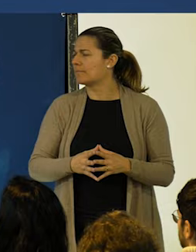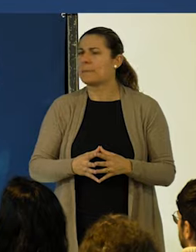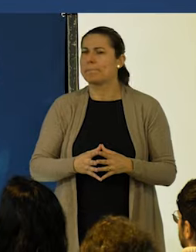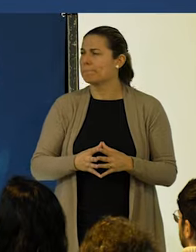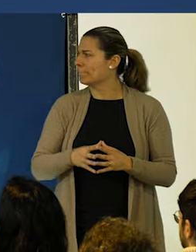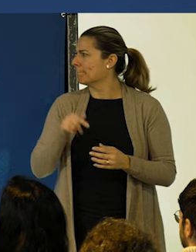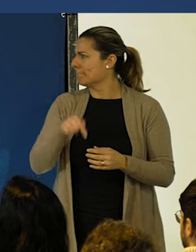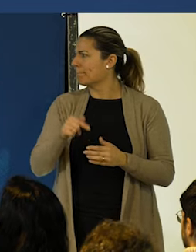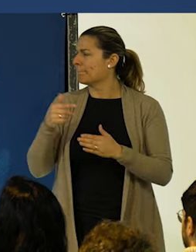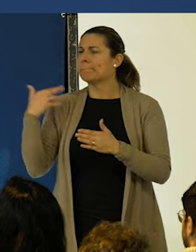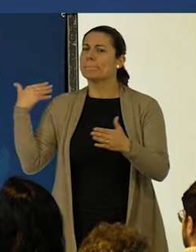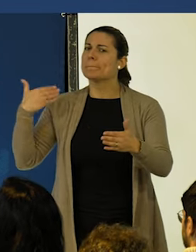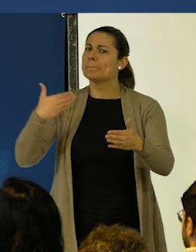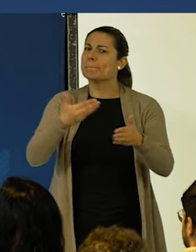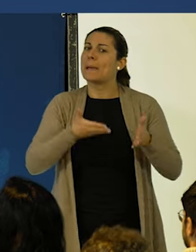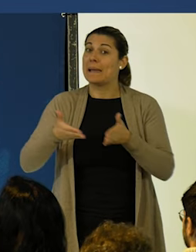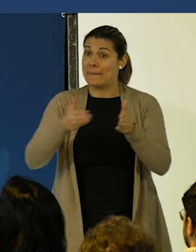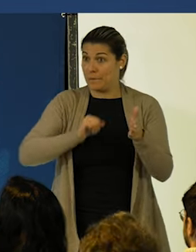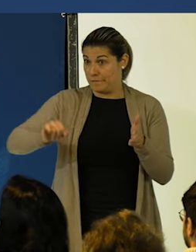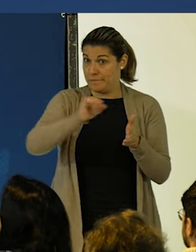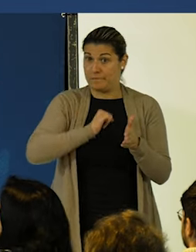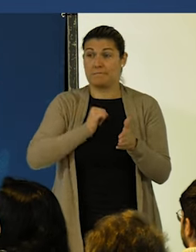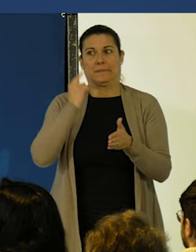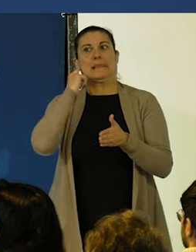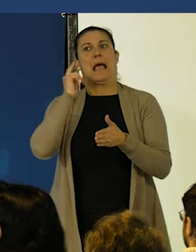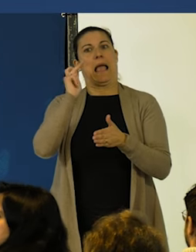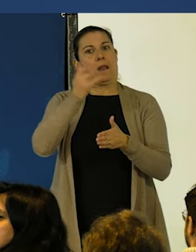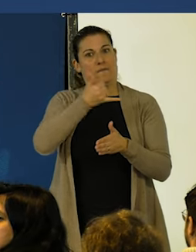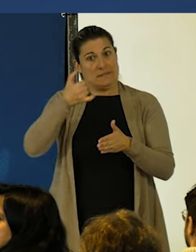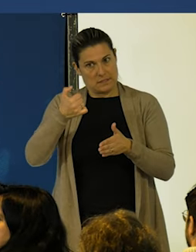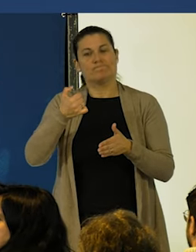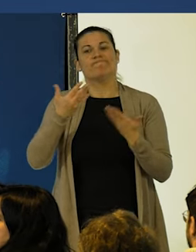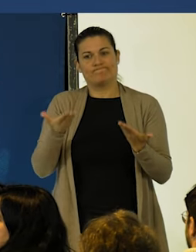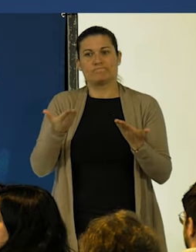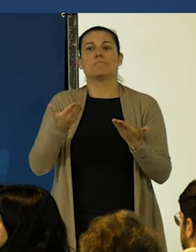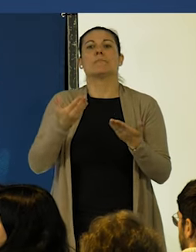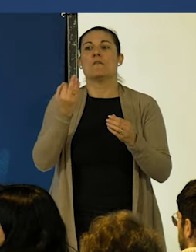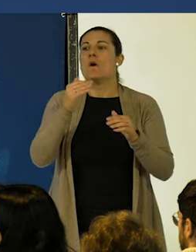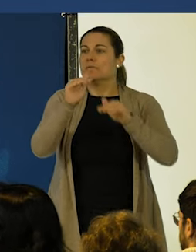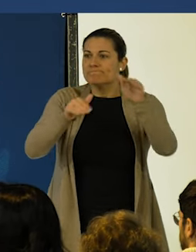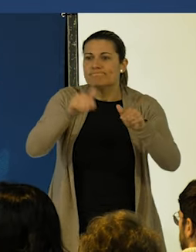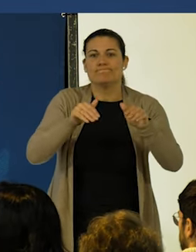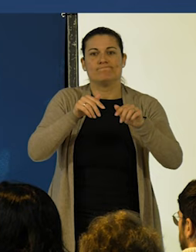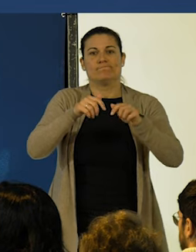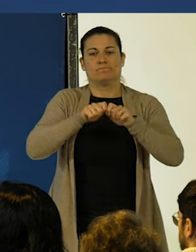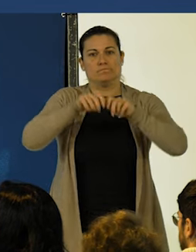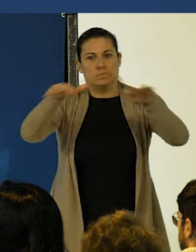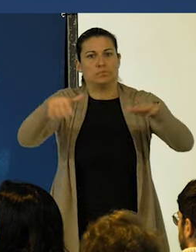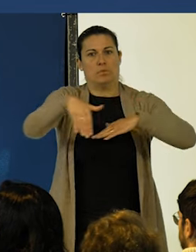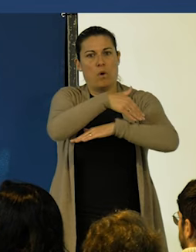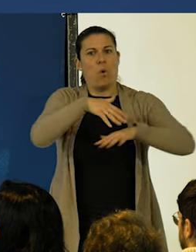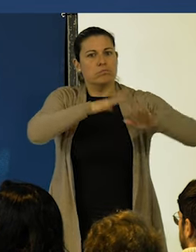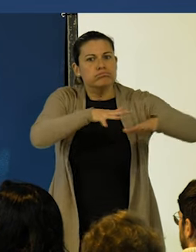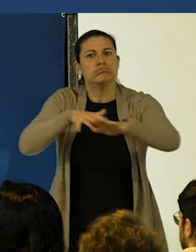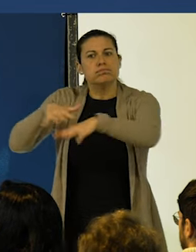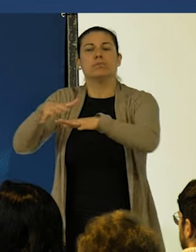Este nosso caminho de 25 anos foi feito de movimento, foi feito de mobilização, foi